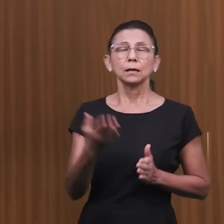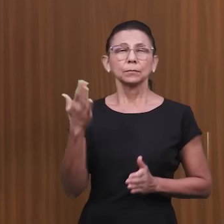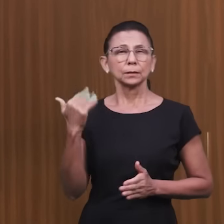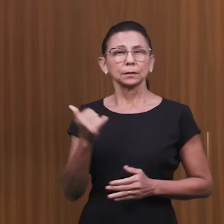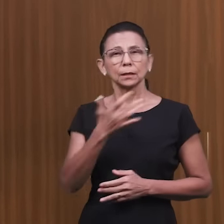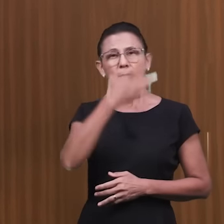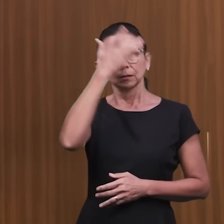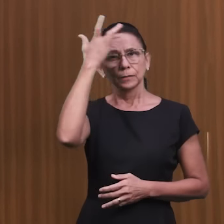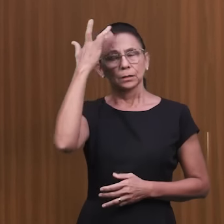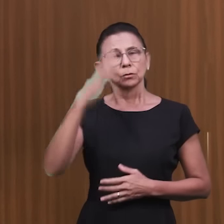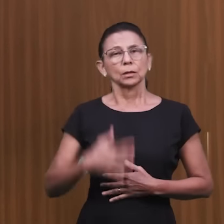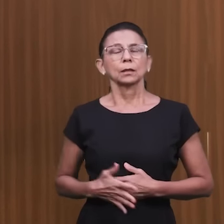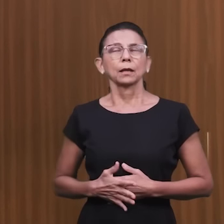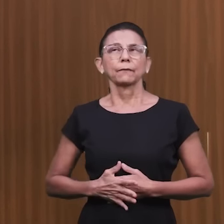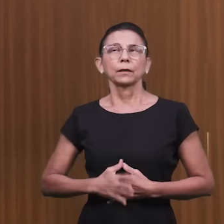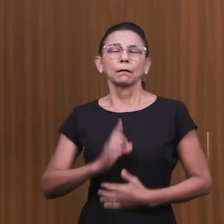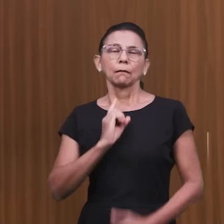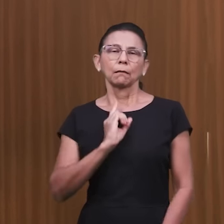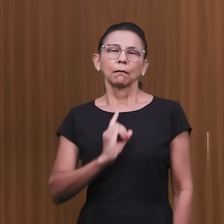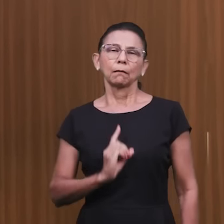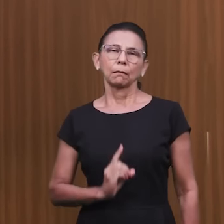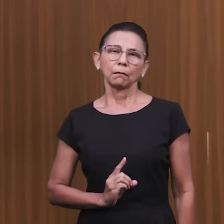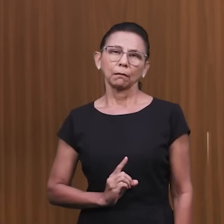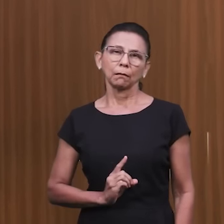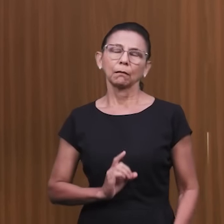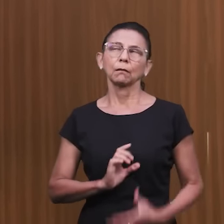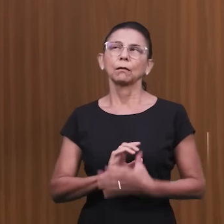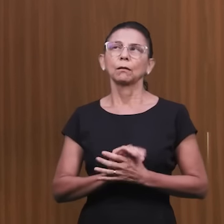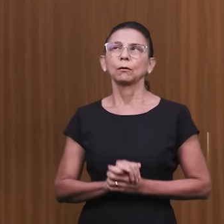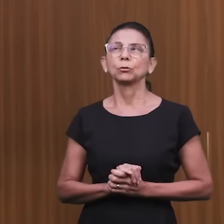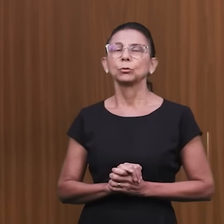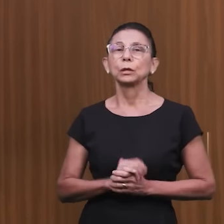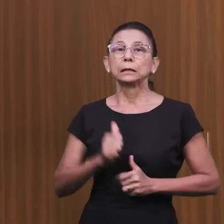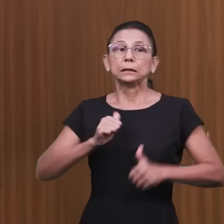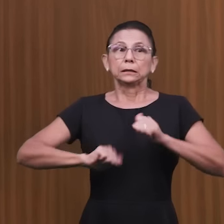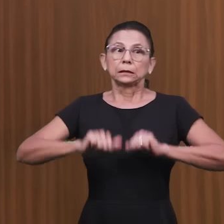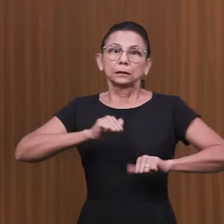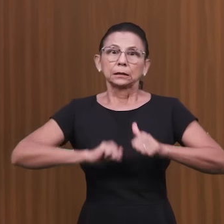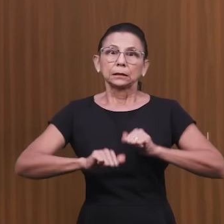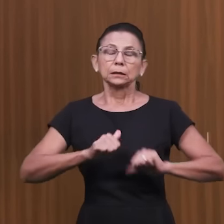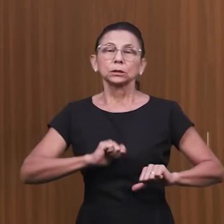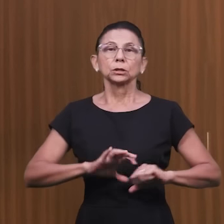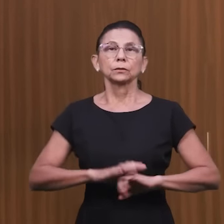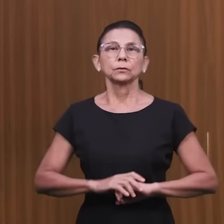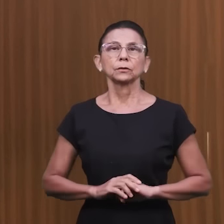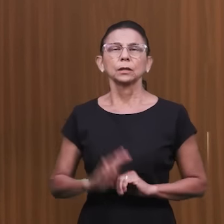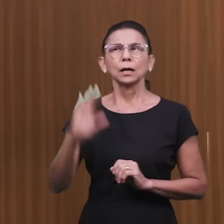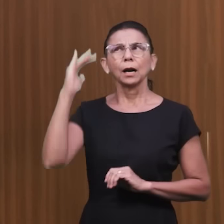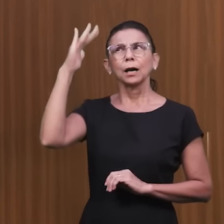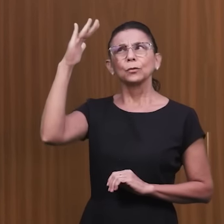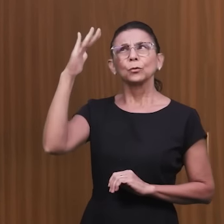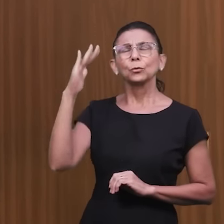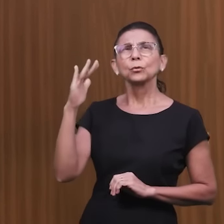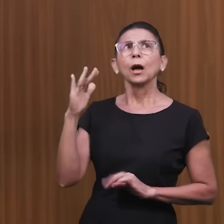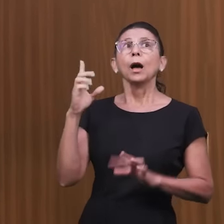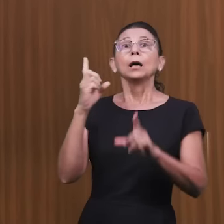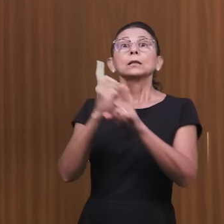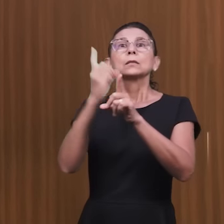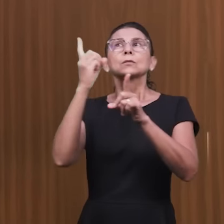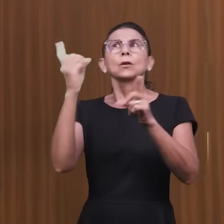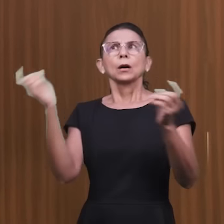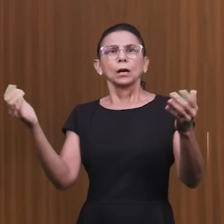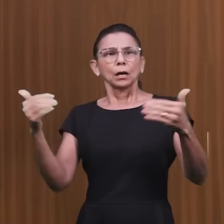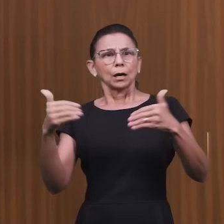de depressão, de ansiedade no passado, e que, quando conseguem descobrir que são pessoas autistas, elas